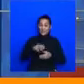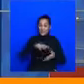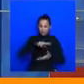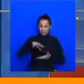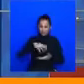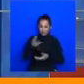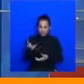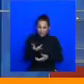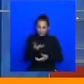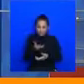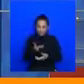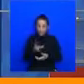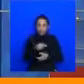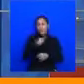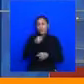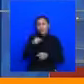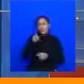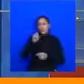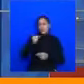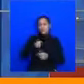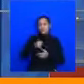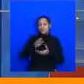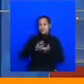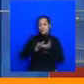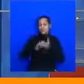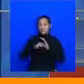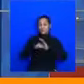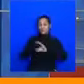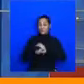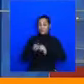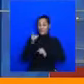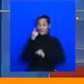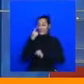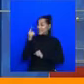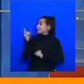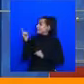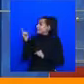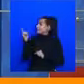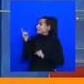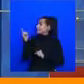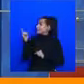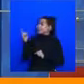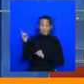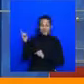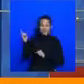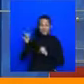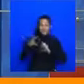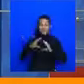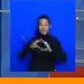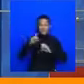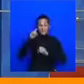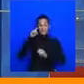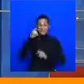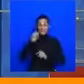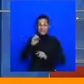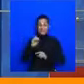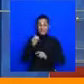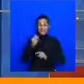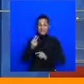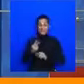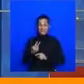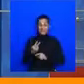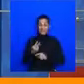chamar na velocidade do globo, o vigésimo e último número da Lotomania, bola preta 07,